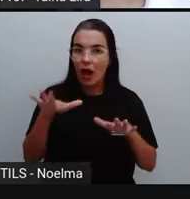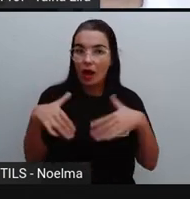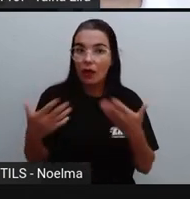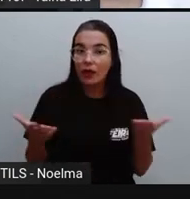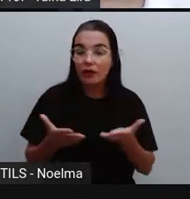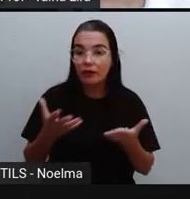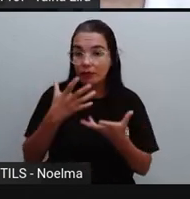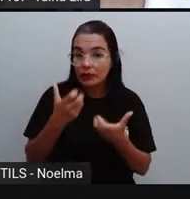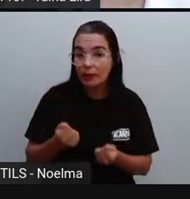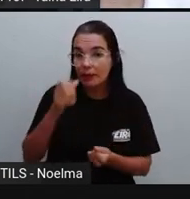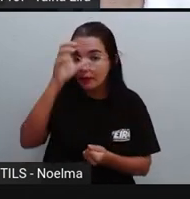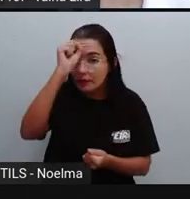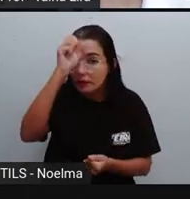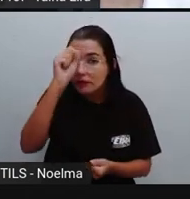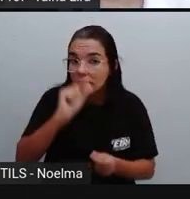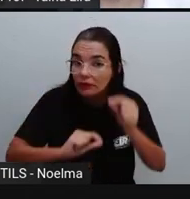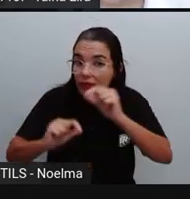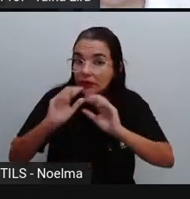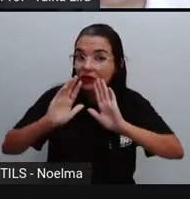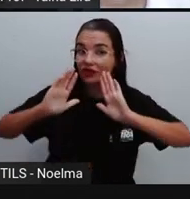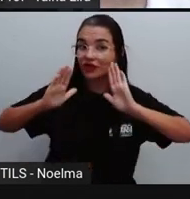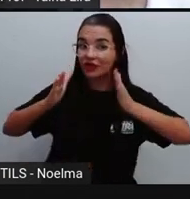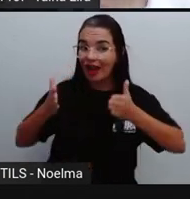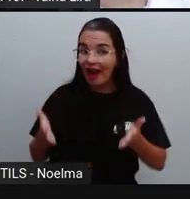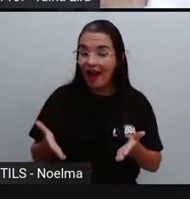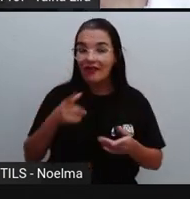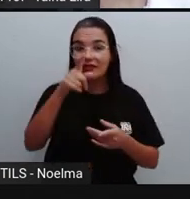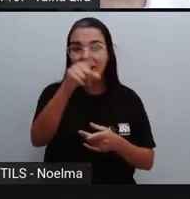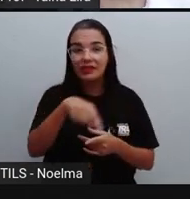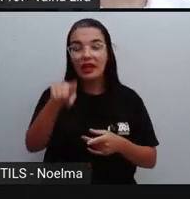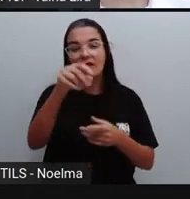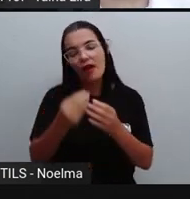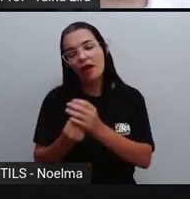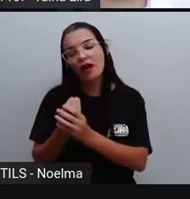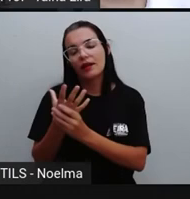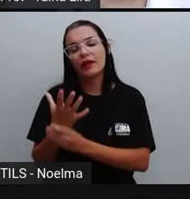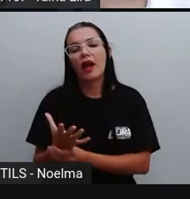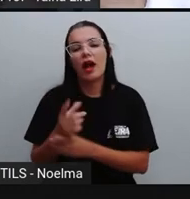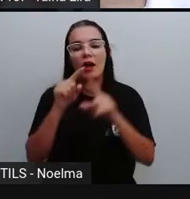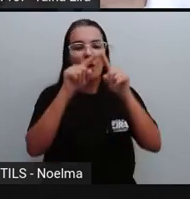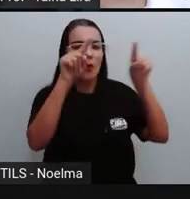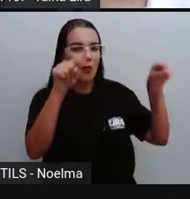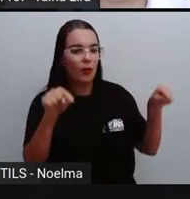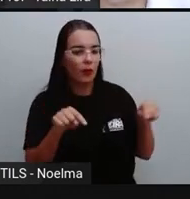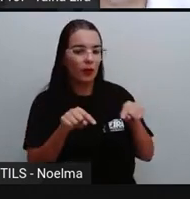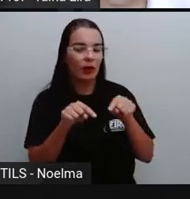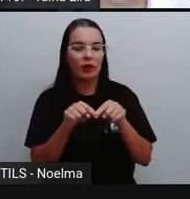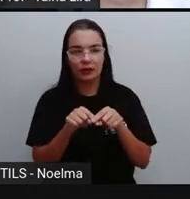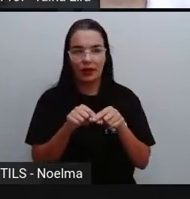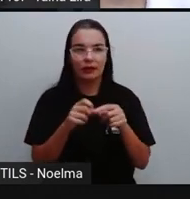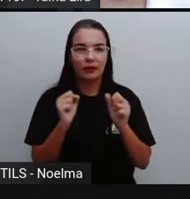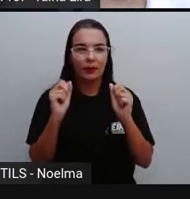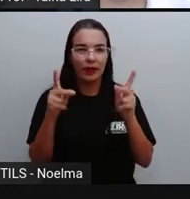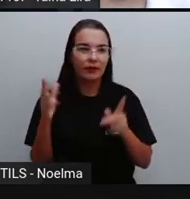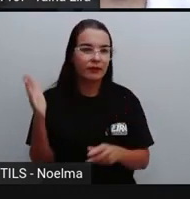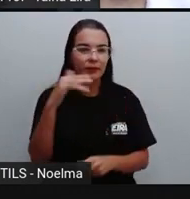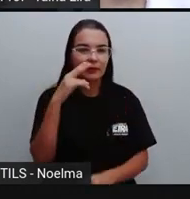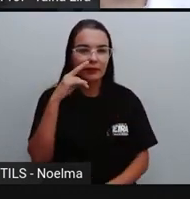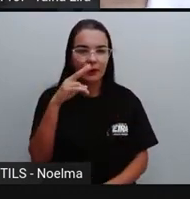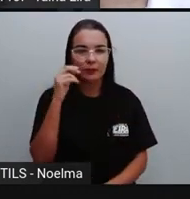vai lembrar de tudo que a Pró falou aqui durante a aula e a gente vai criar um cartaz juntinho aqui. Então, vamos